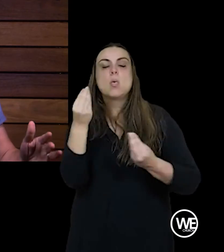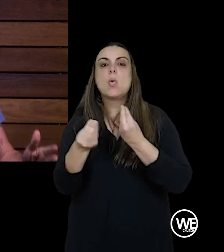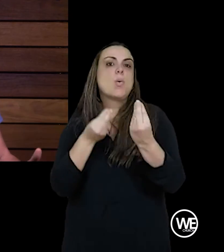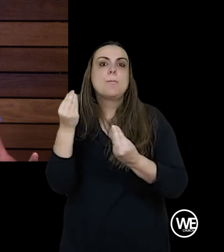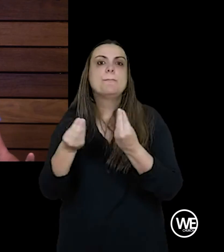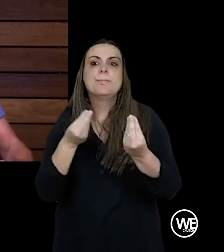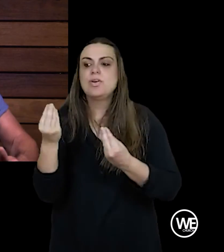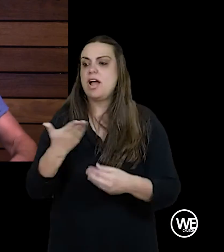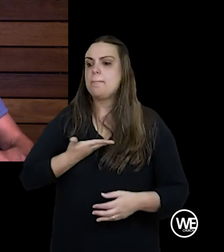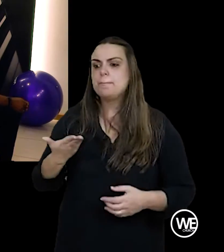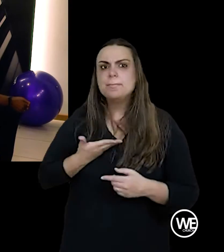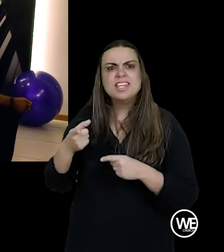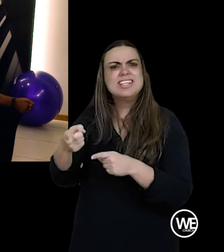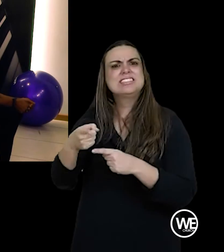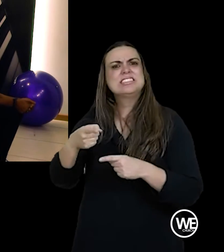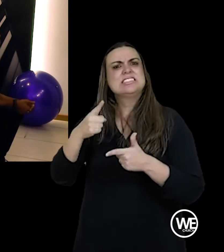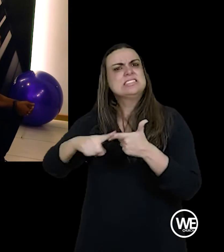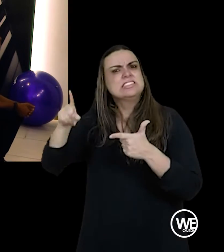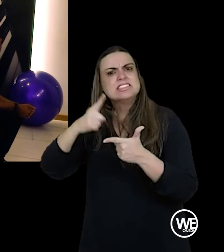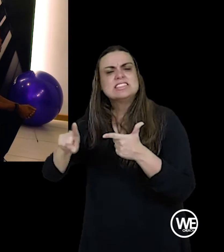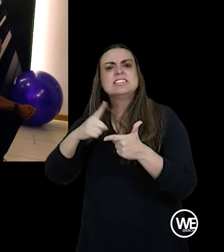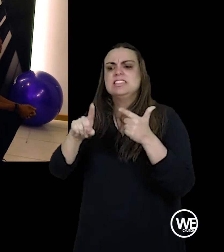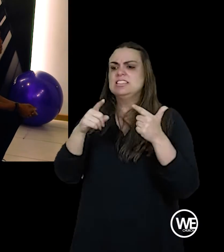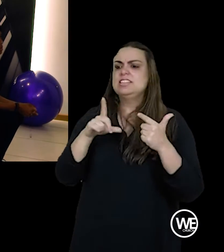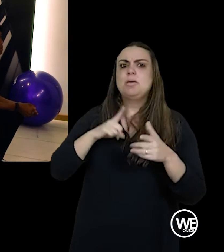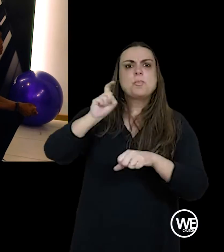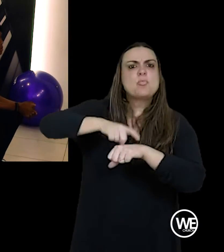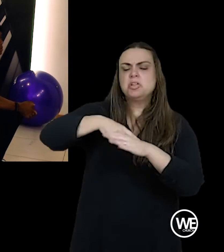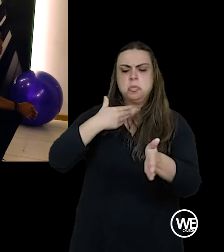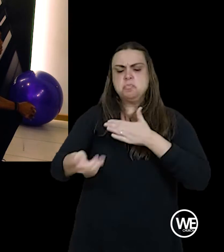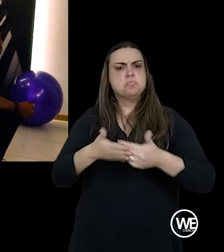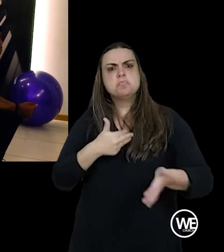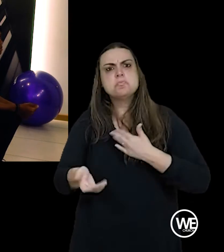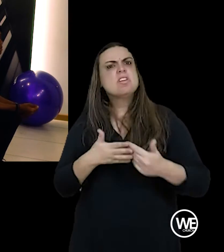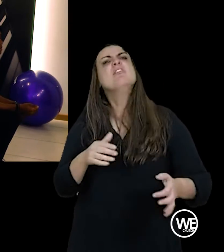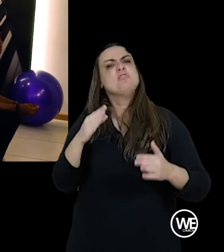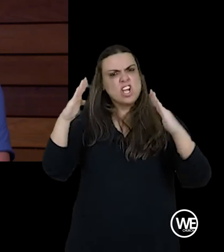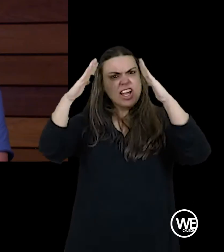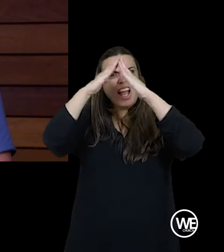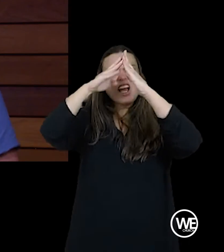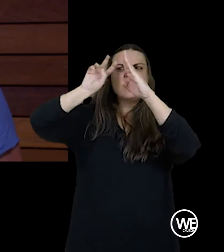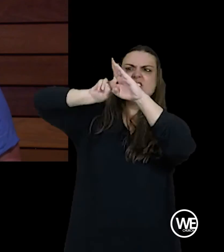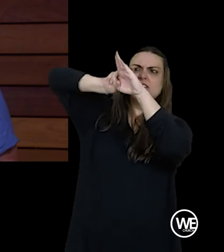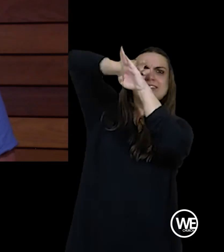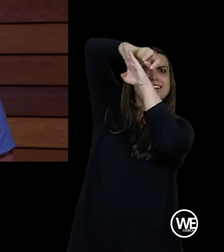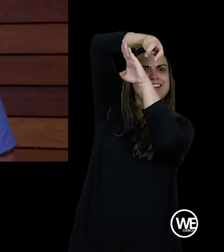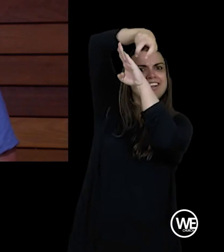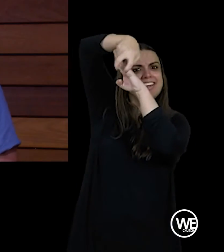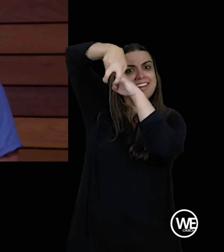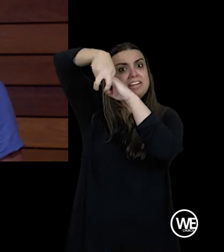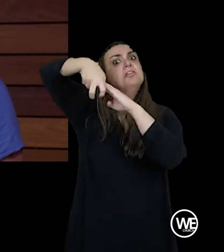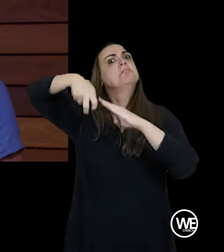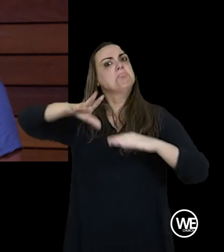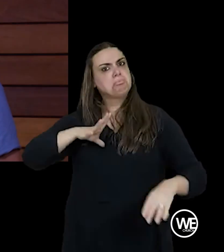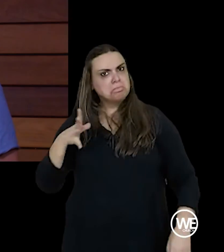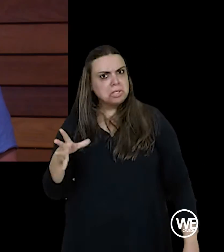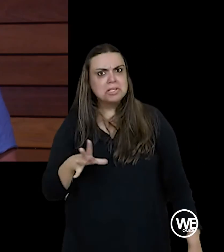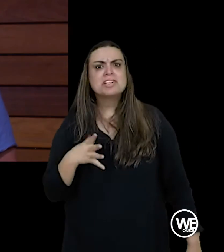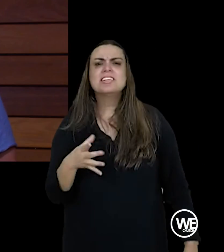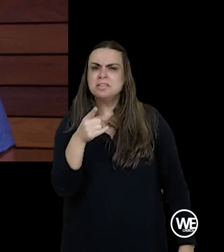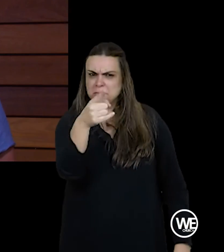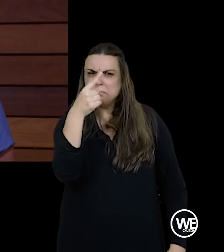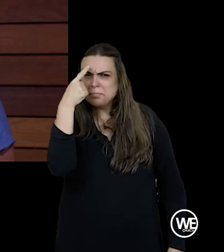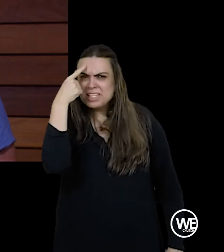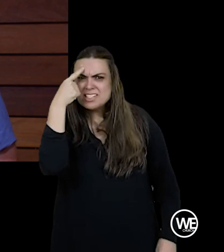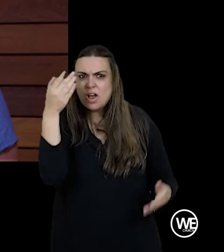do amigo, nem a condição física do momento por onde entrar, eles entraram pelo telhado. Parar para pensar numa situação dessa hoje,